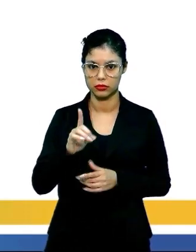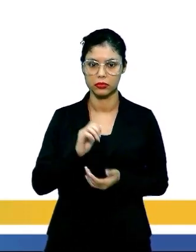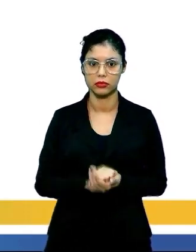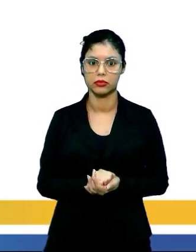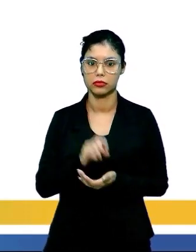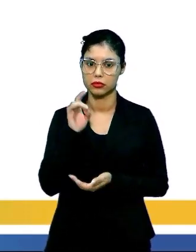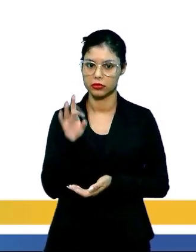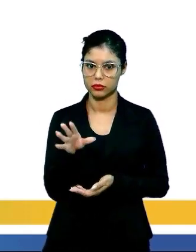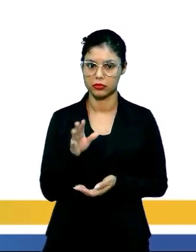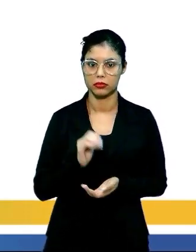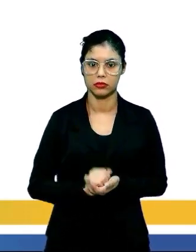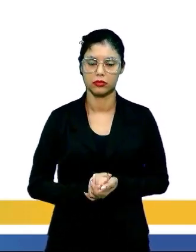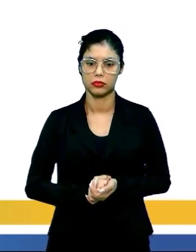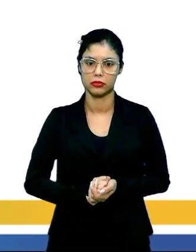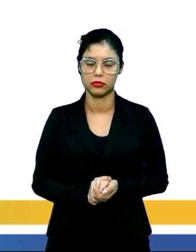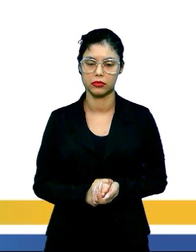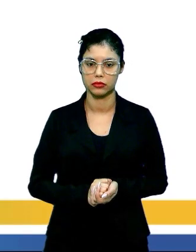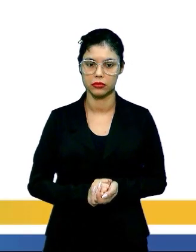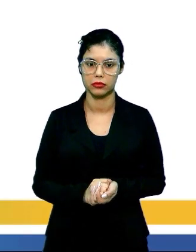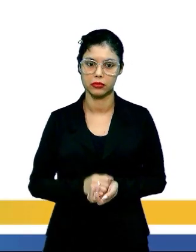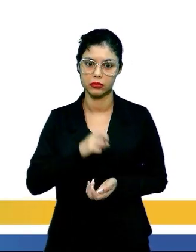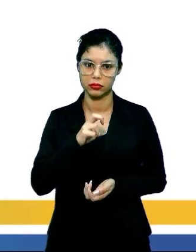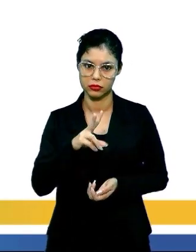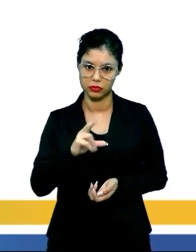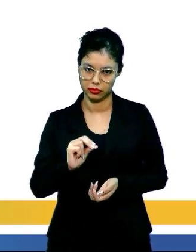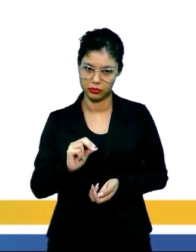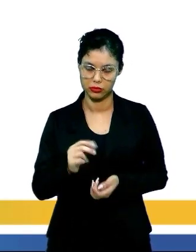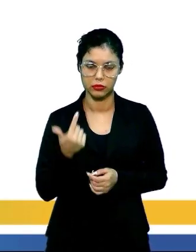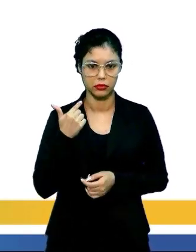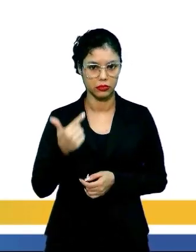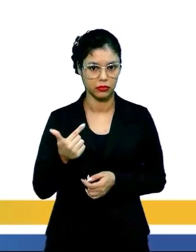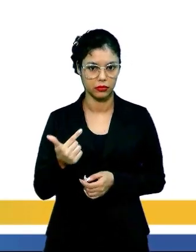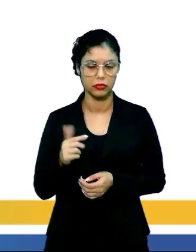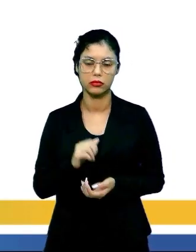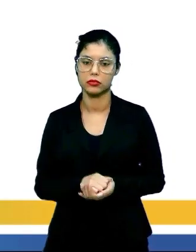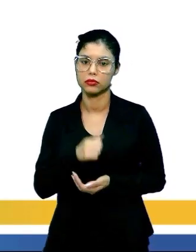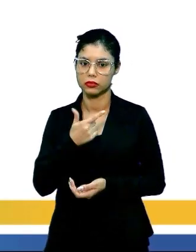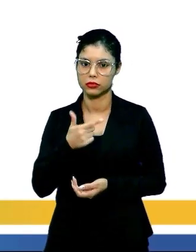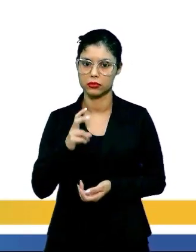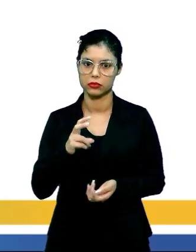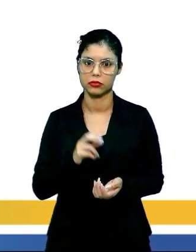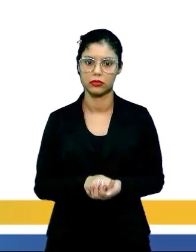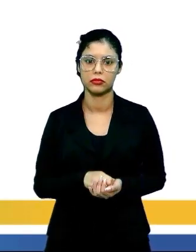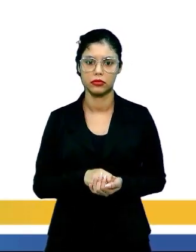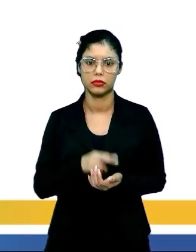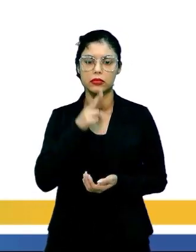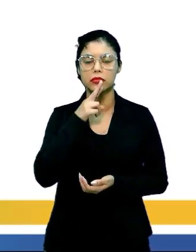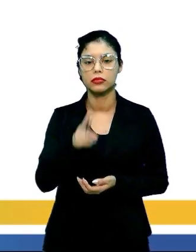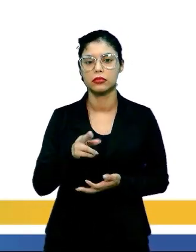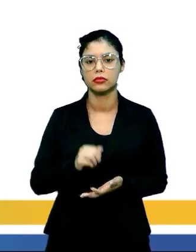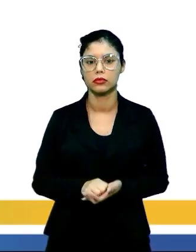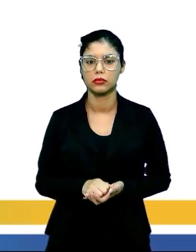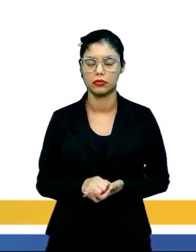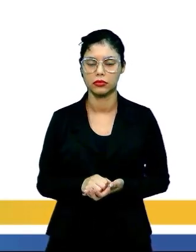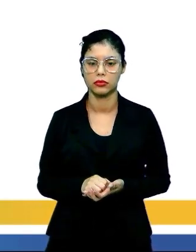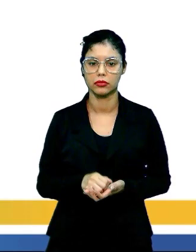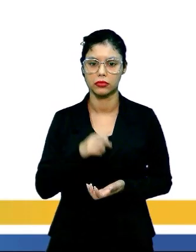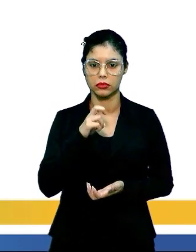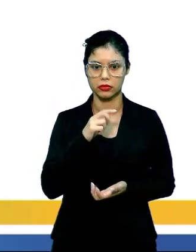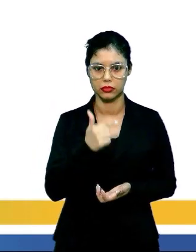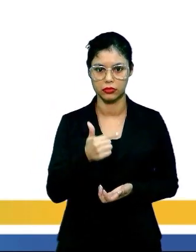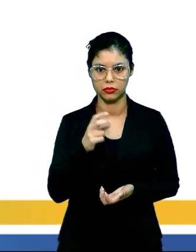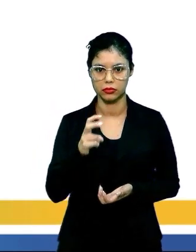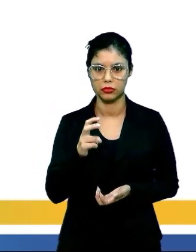mediana, pega quem? Divide 50 para 2, que vai dar 25, e eu calculo a média entre o 25º